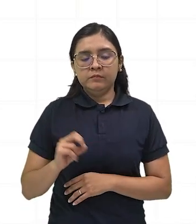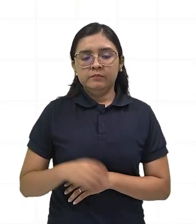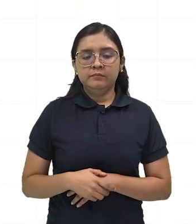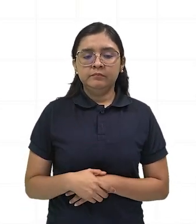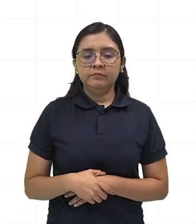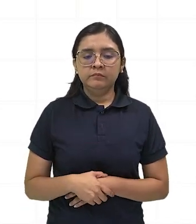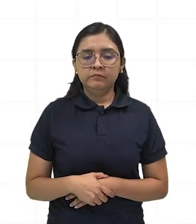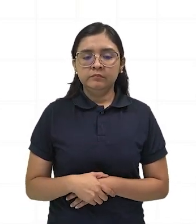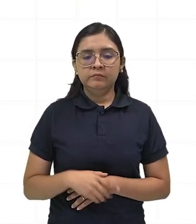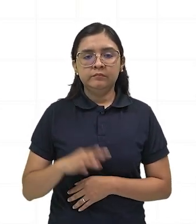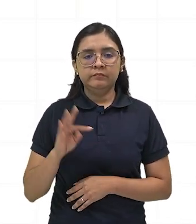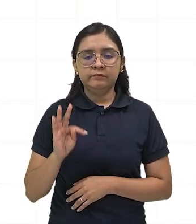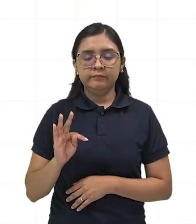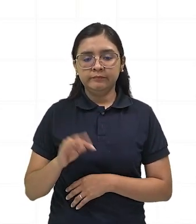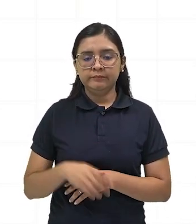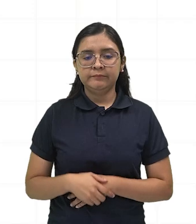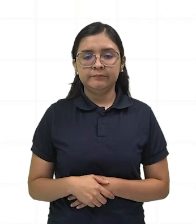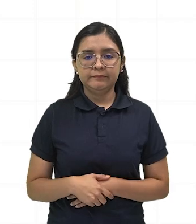a 50T.